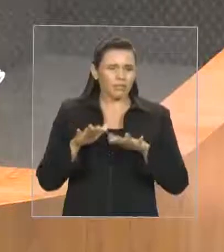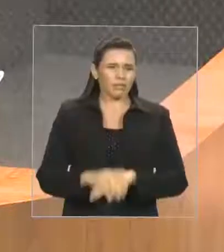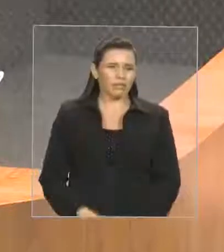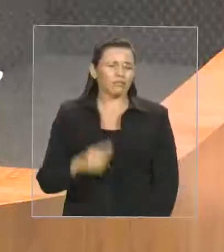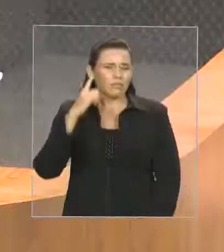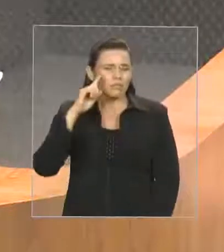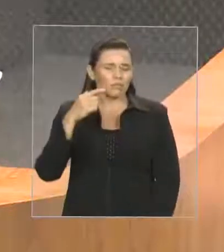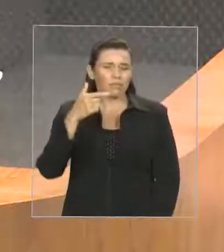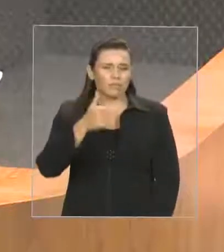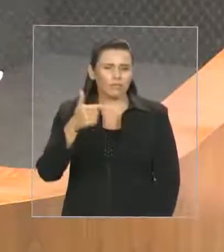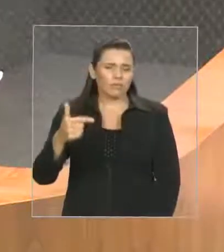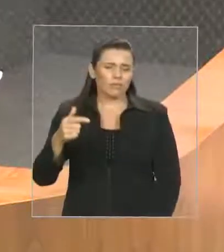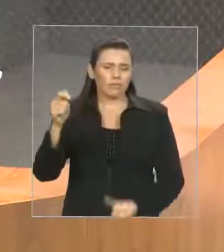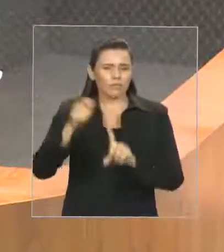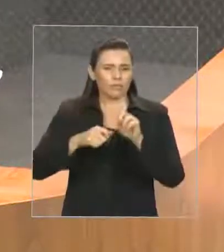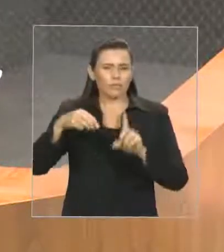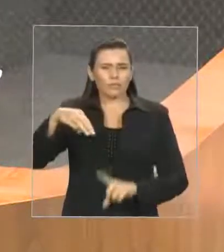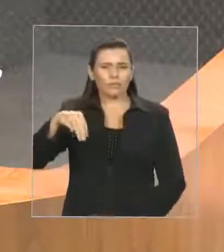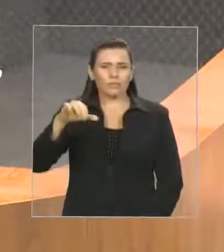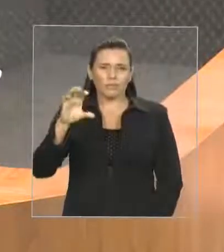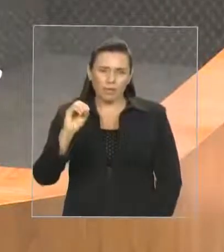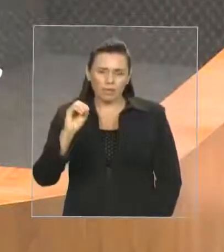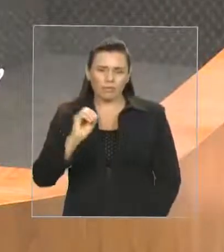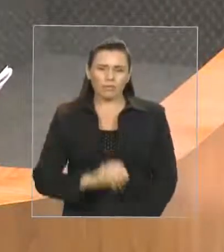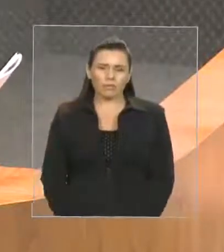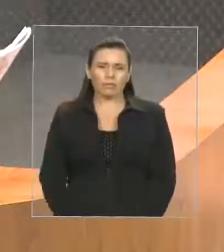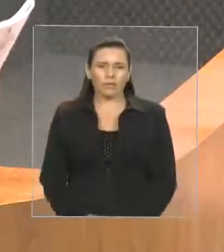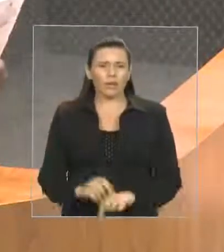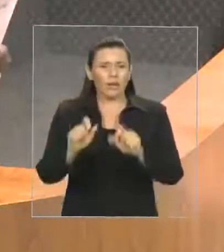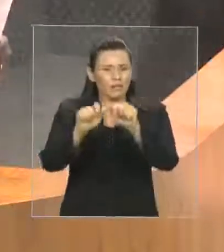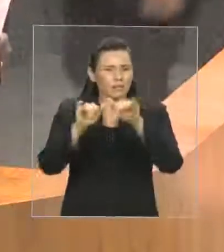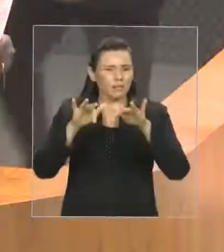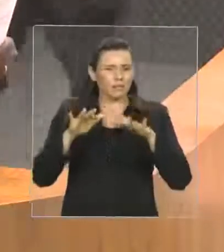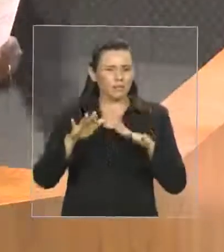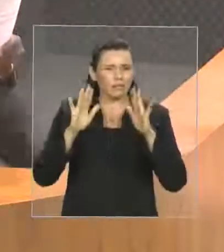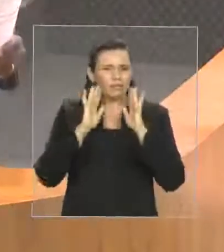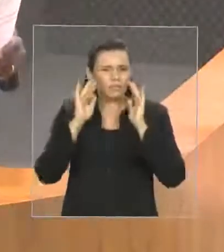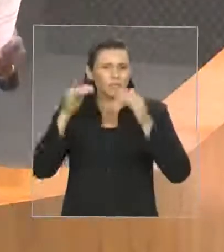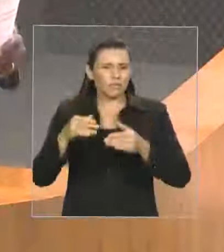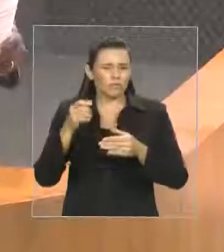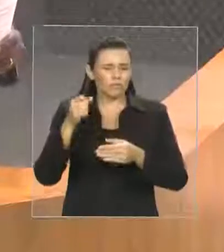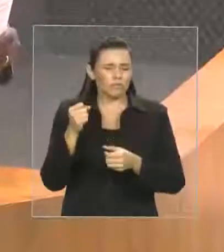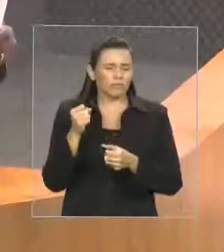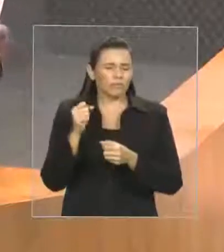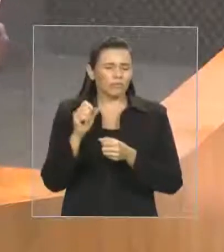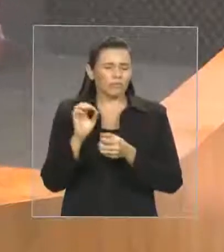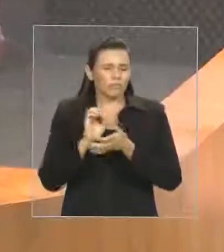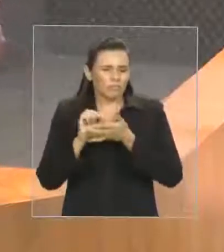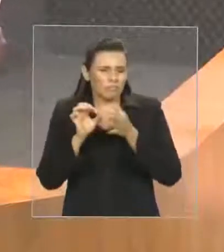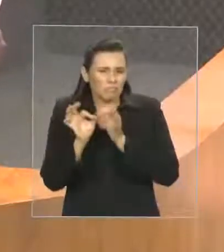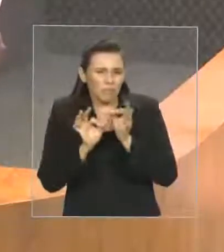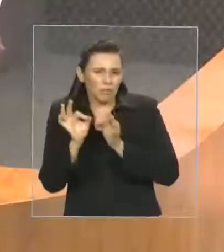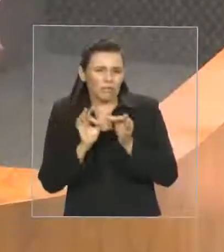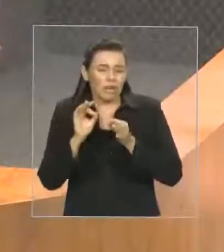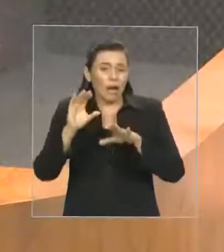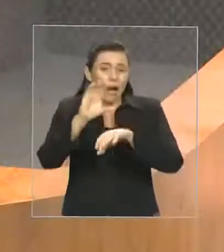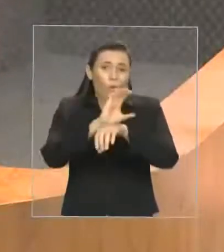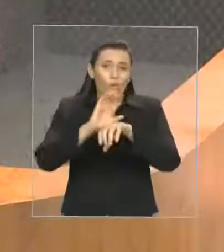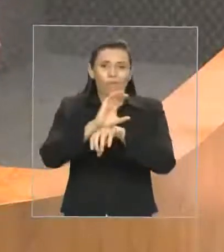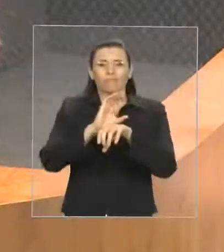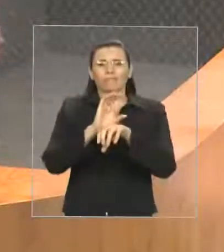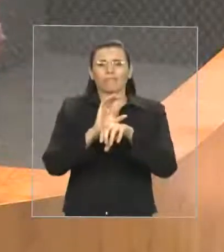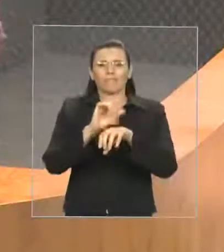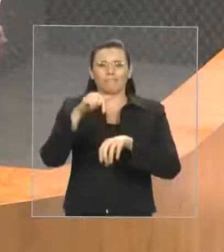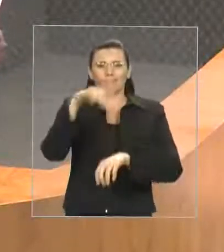maio. Eu quero somente fazer uma explicação para ilustrar a matéria. Logo que se convocou esta